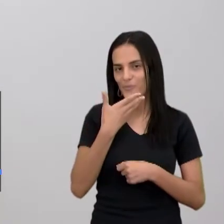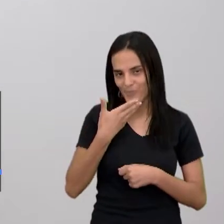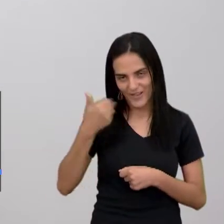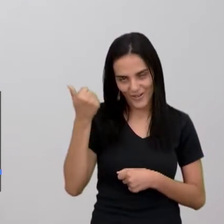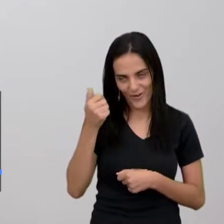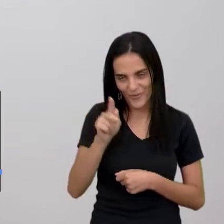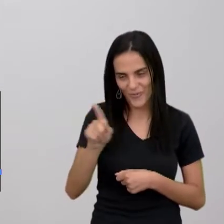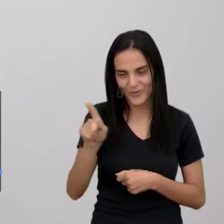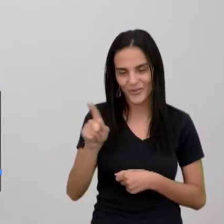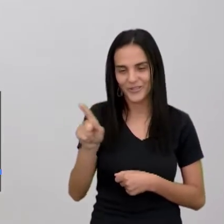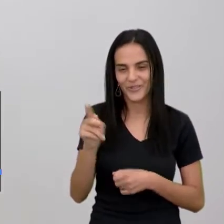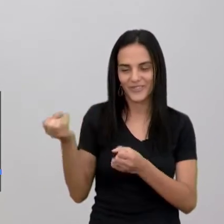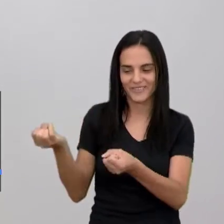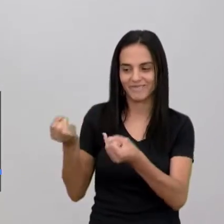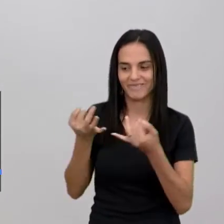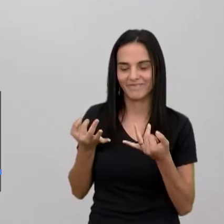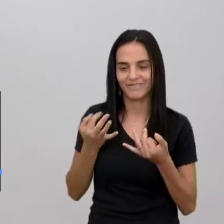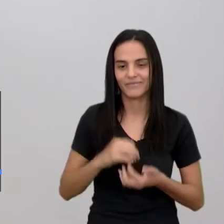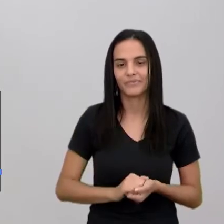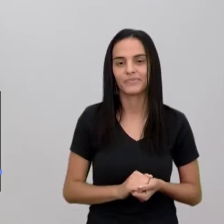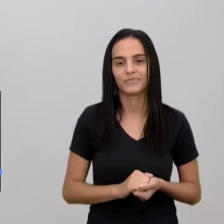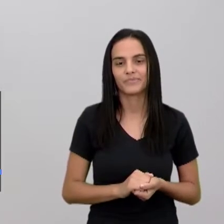professora da galáxia trouxe aqui para nós: